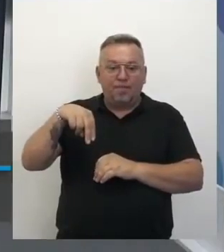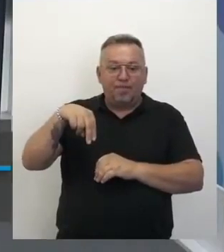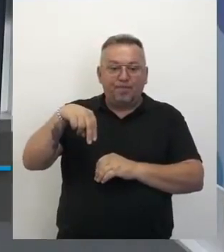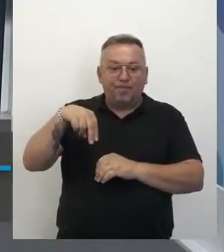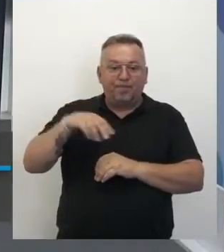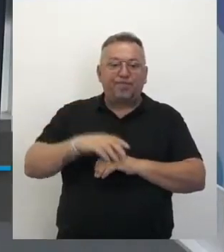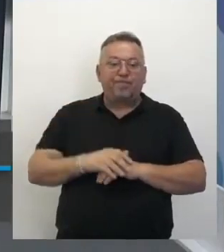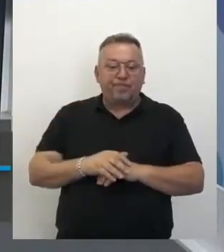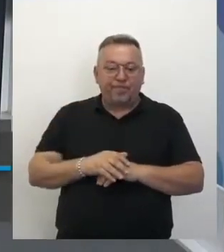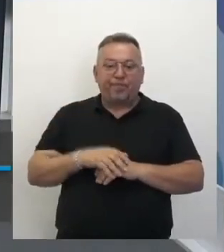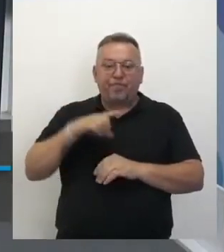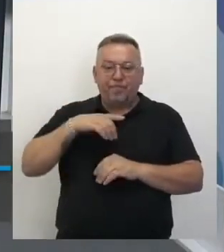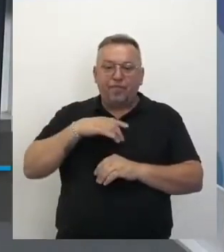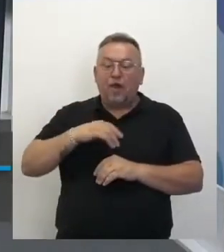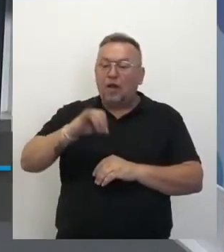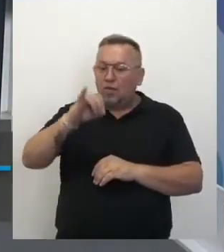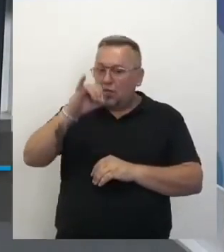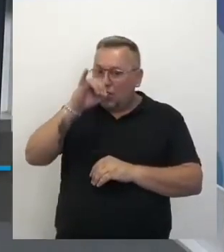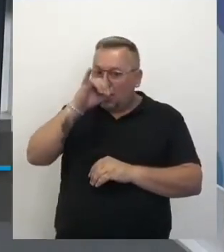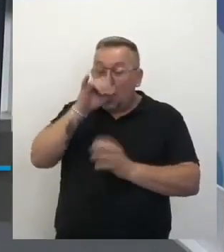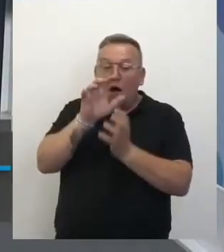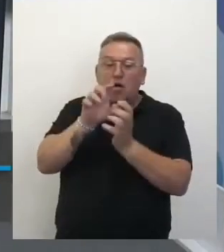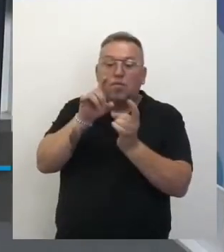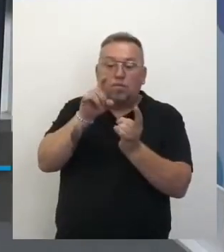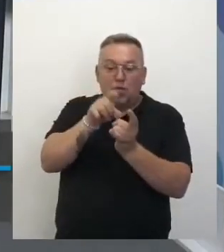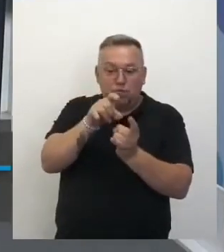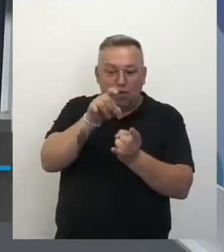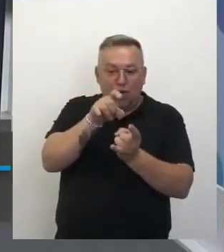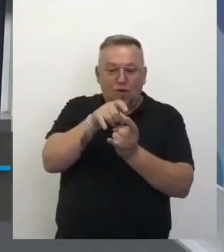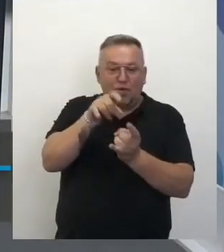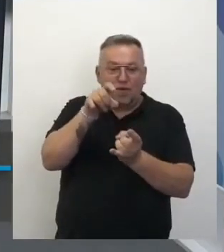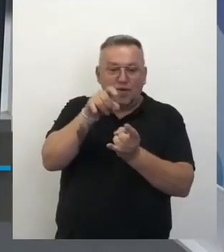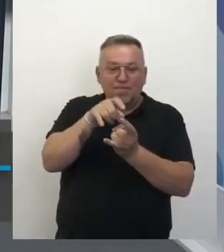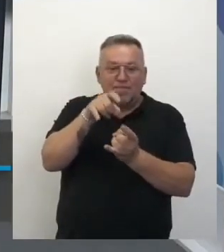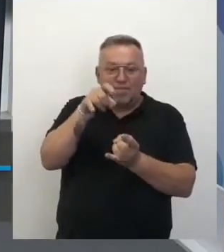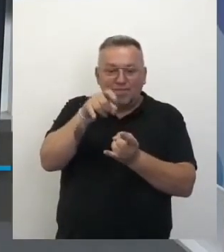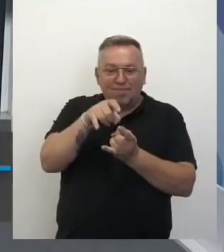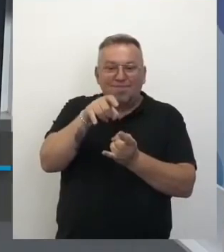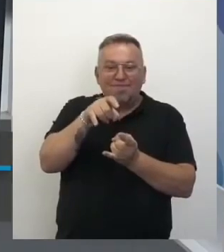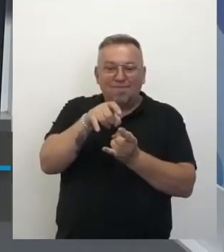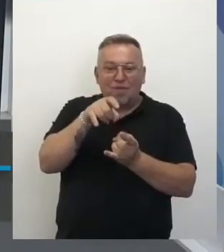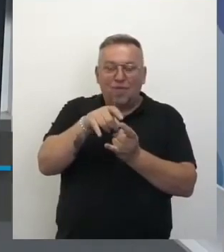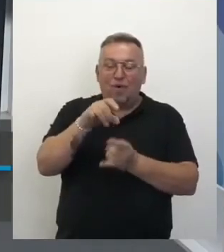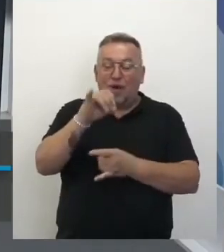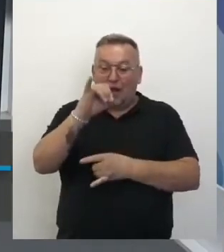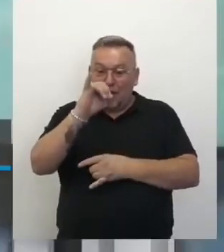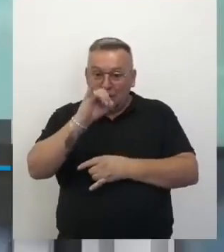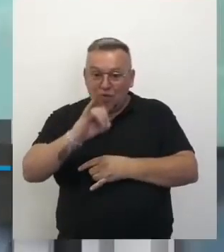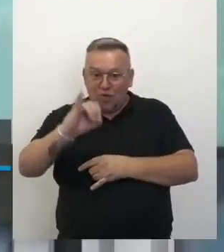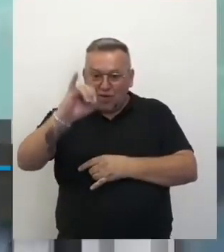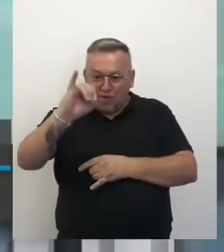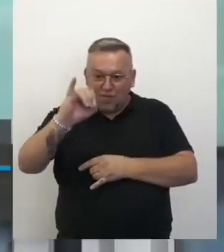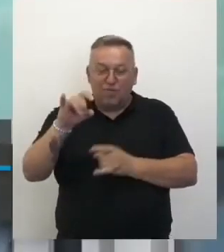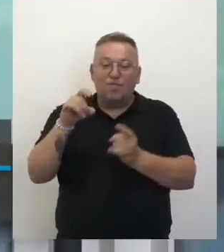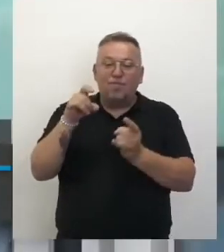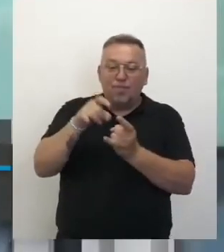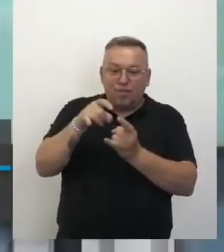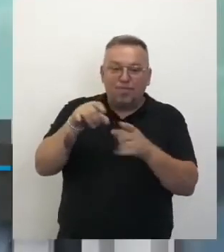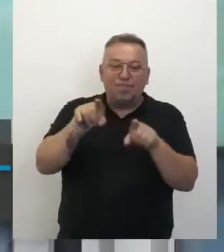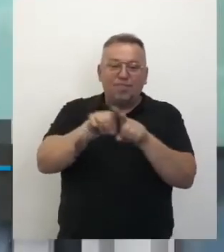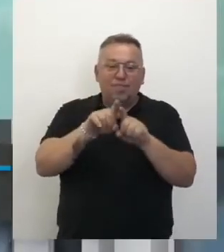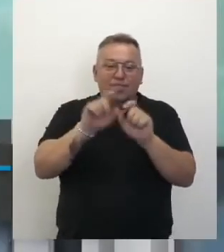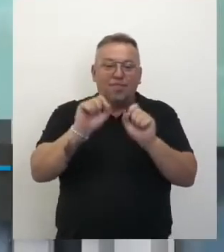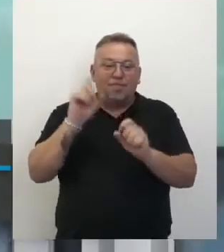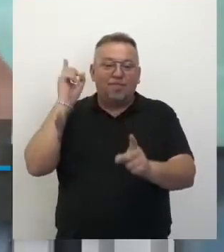do hipopótamo também. Boa, né? também, verdade, né? O rinoceronte, hipopótamo. Verdade, tem muitos, né? Nós geralmente aí